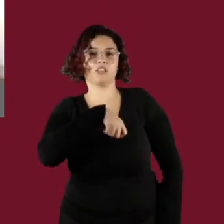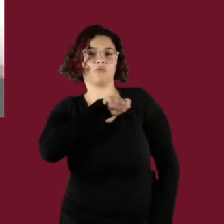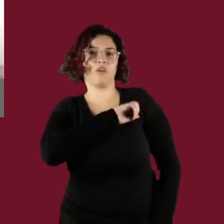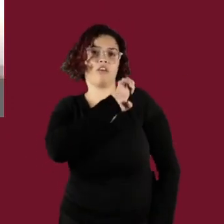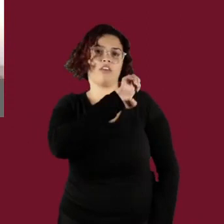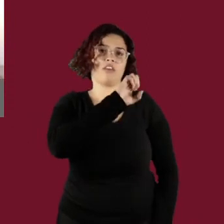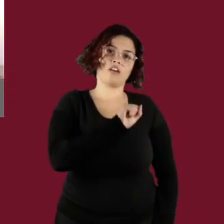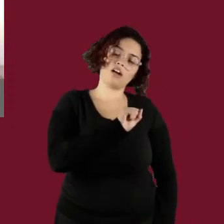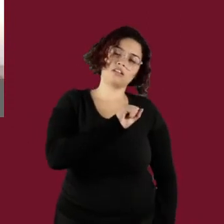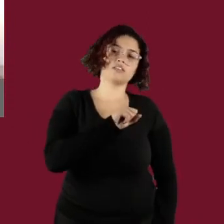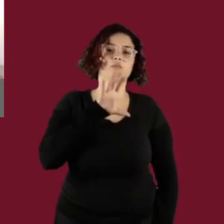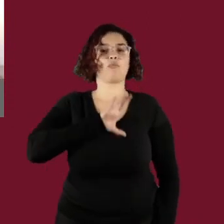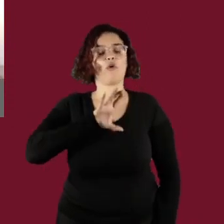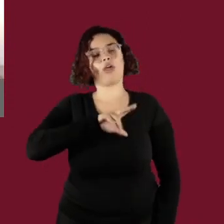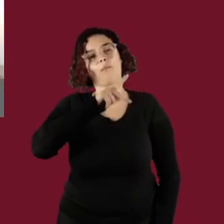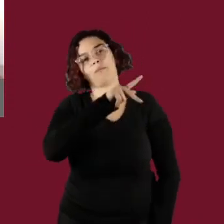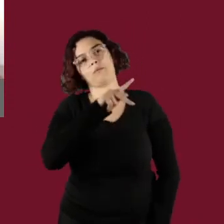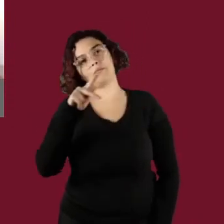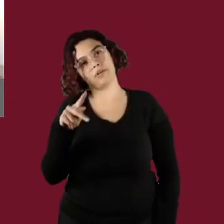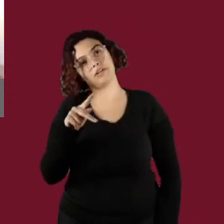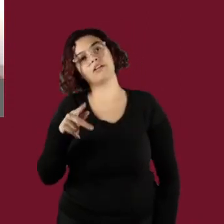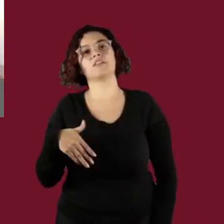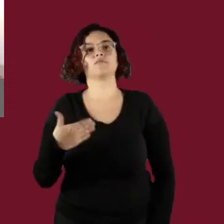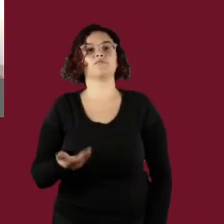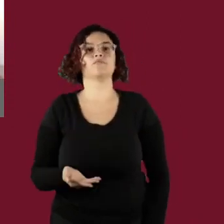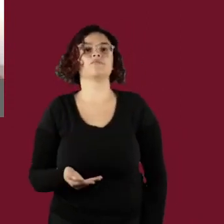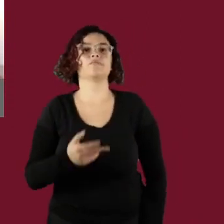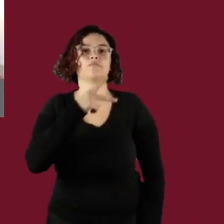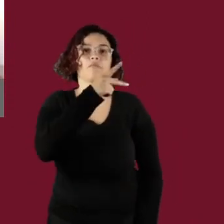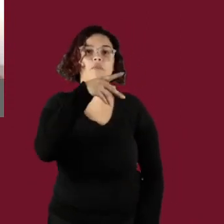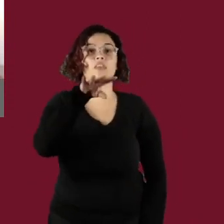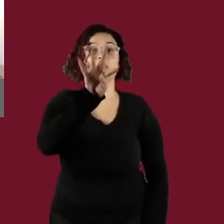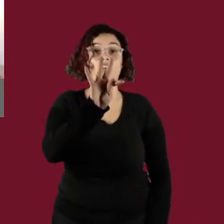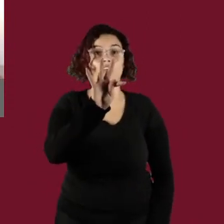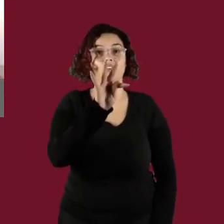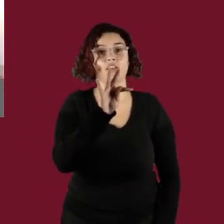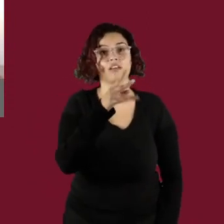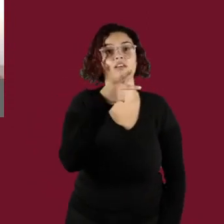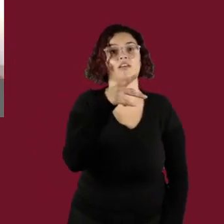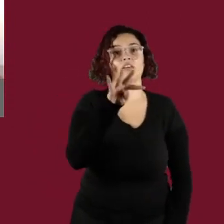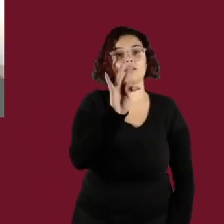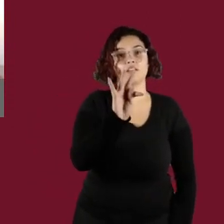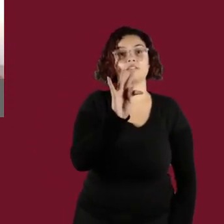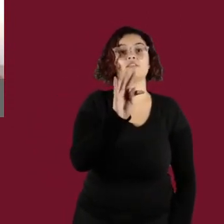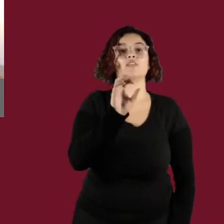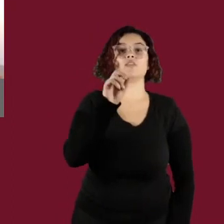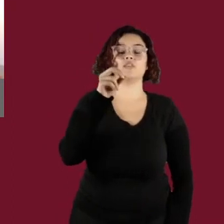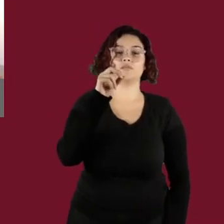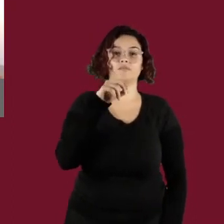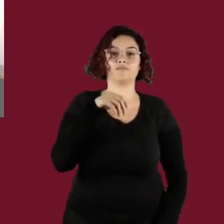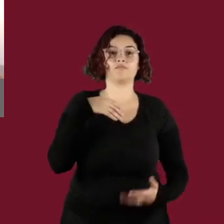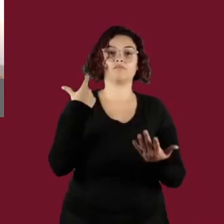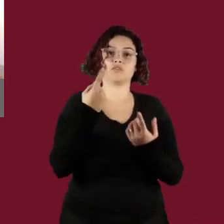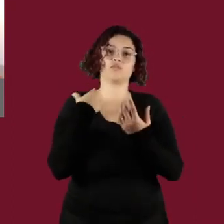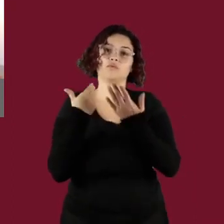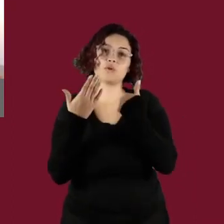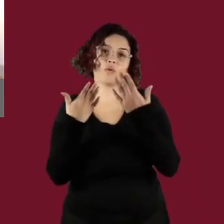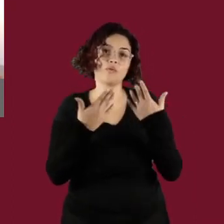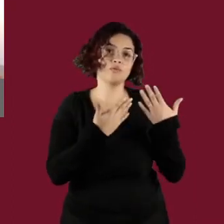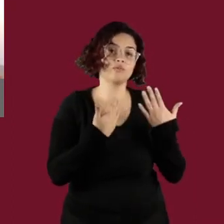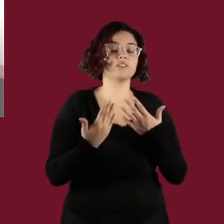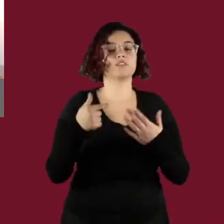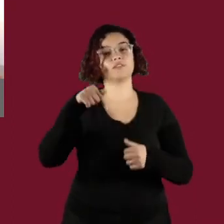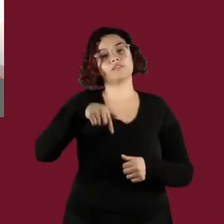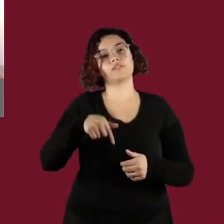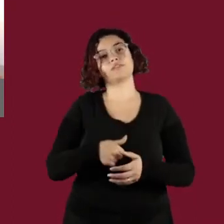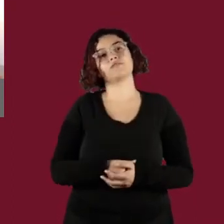do português, e, enfim, e ali vocês podem encontrar todas as coisas que a gente está conversando aqui, mas também